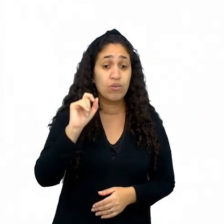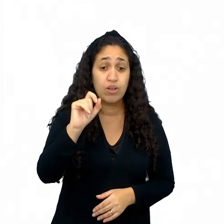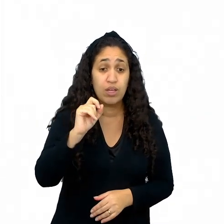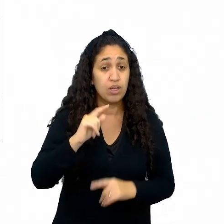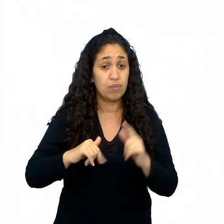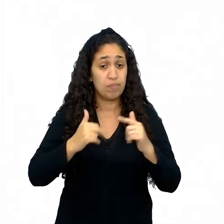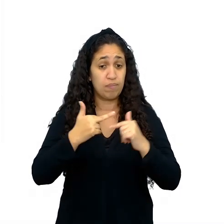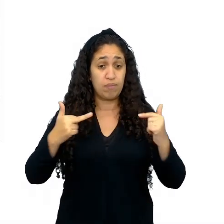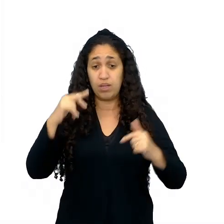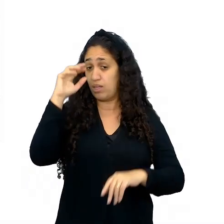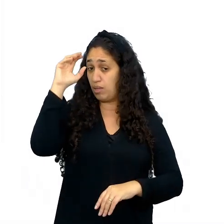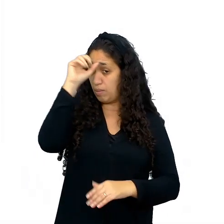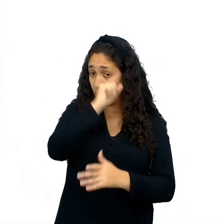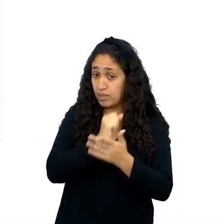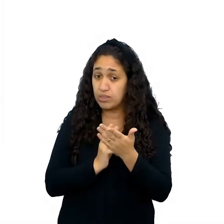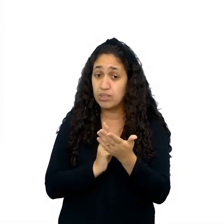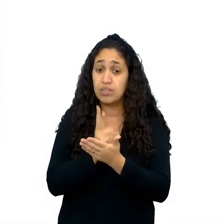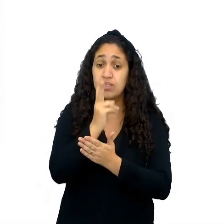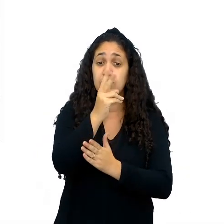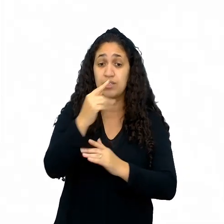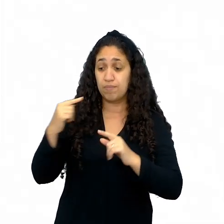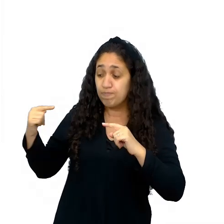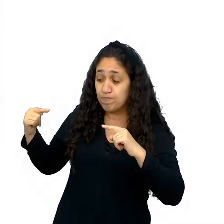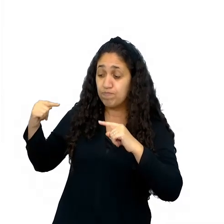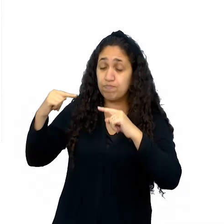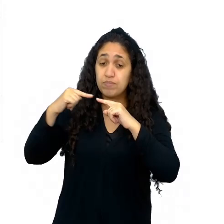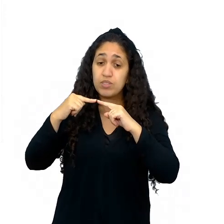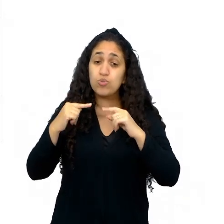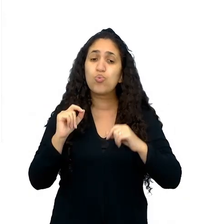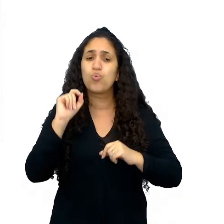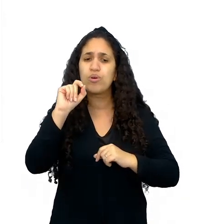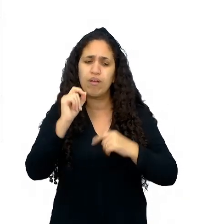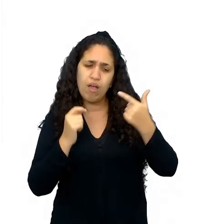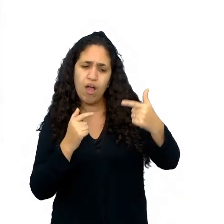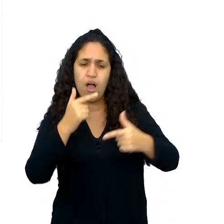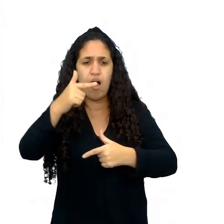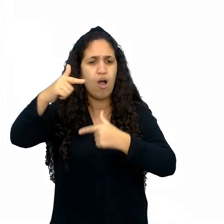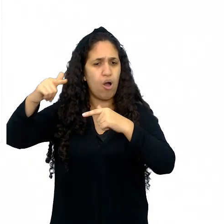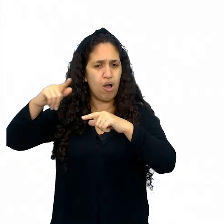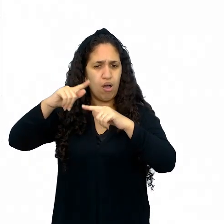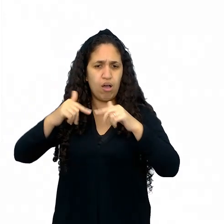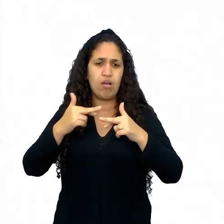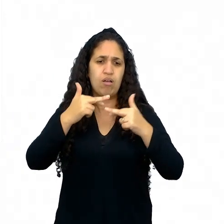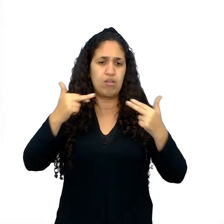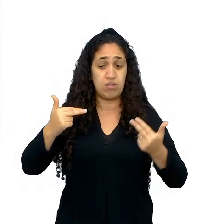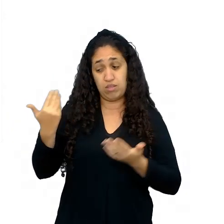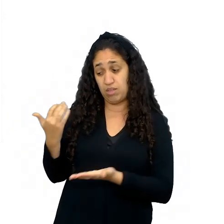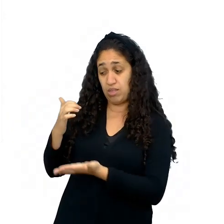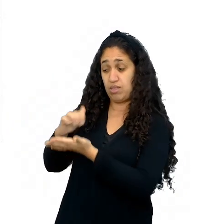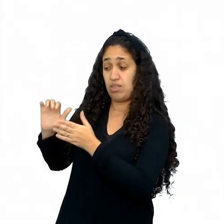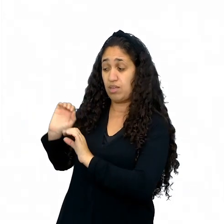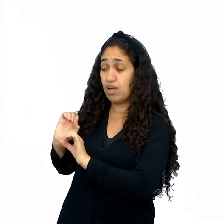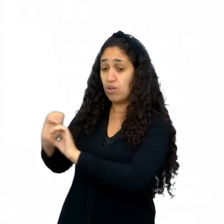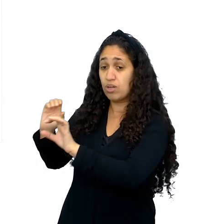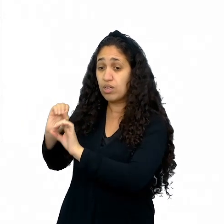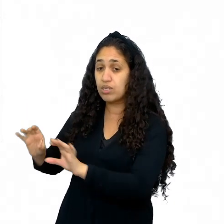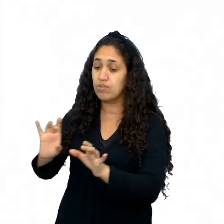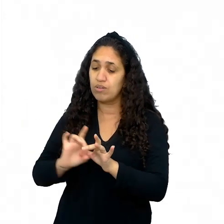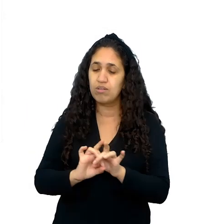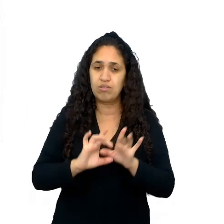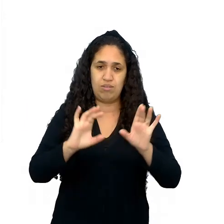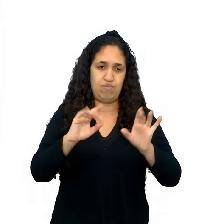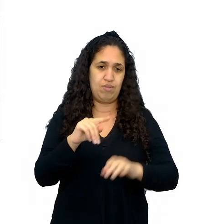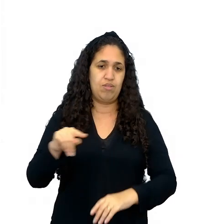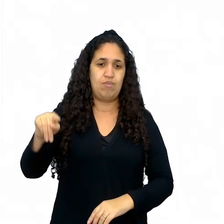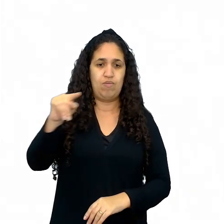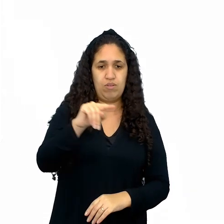Aprender Sempre, ele está alinhado com outros materiais que são disponibilizados pela Secretaria da Educação de São Paulo, não